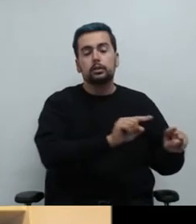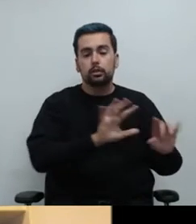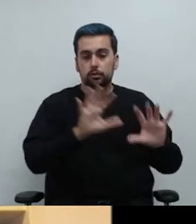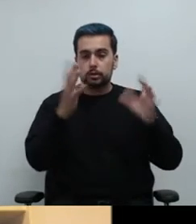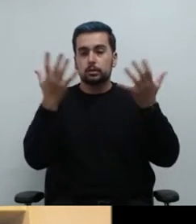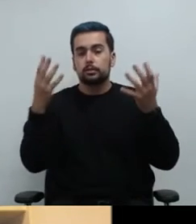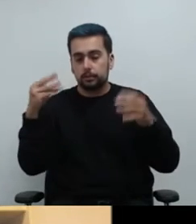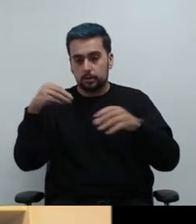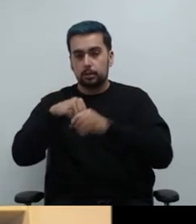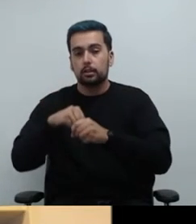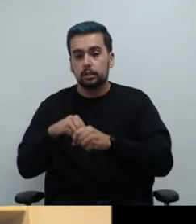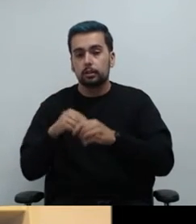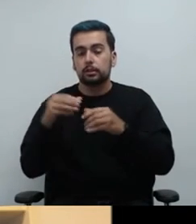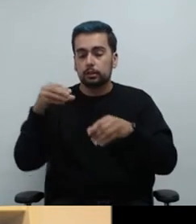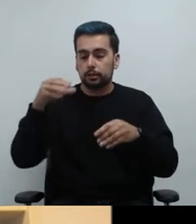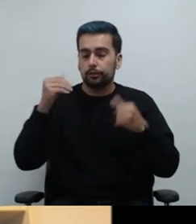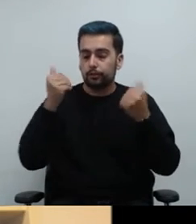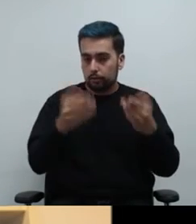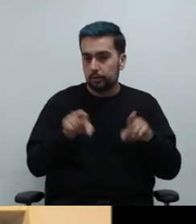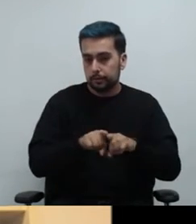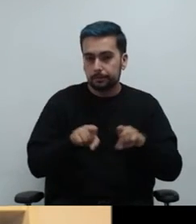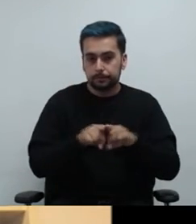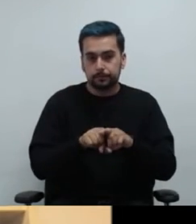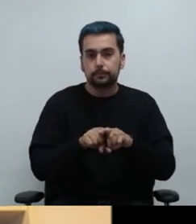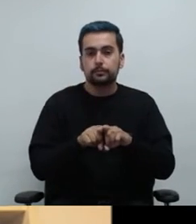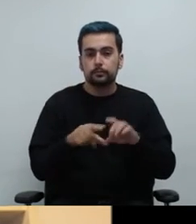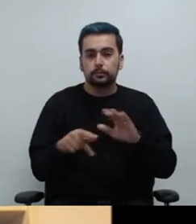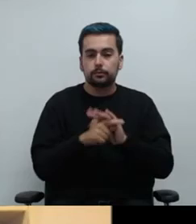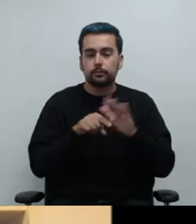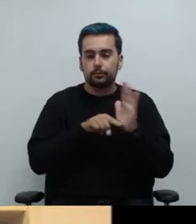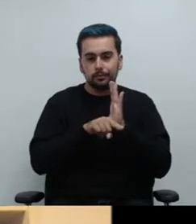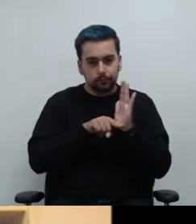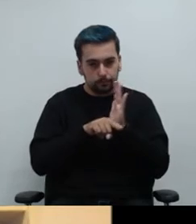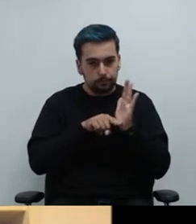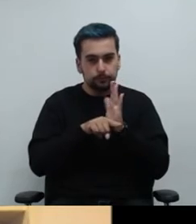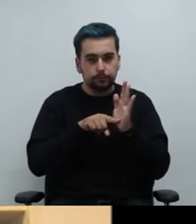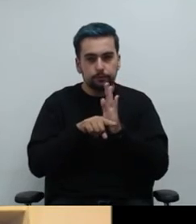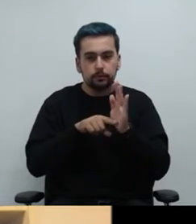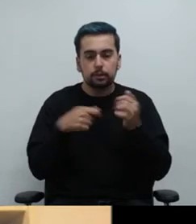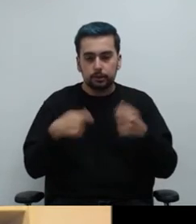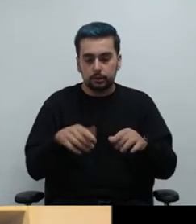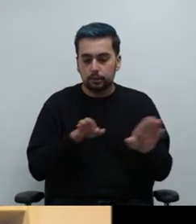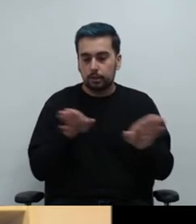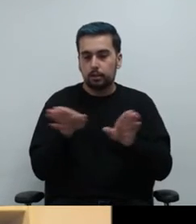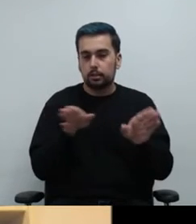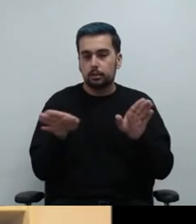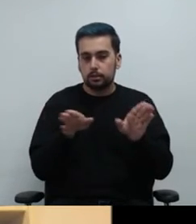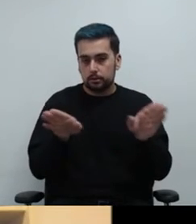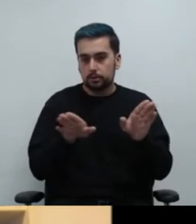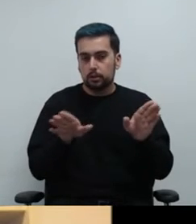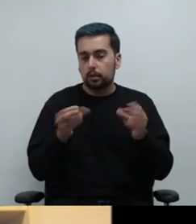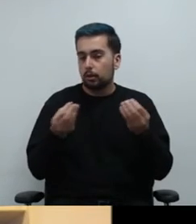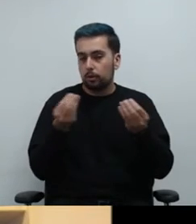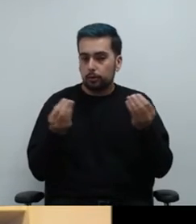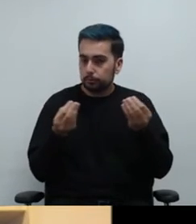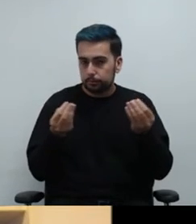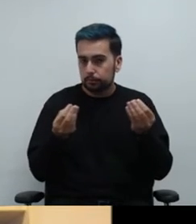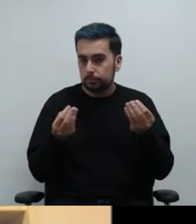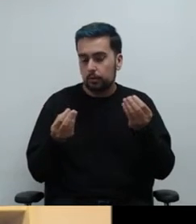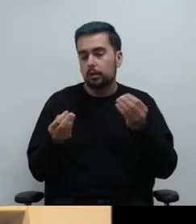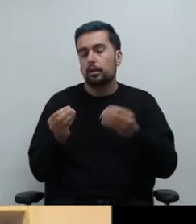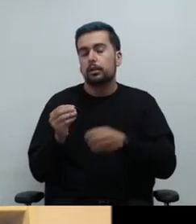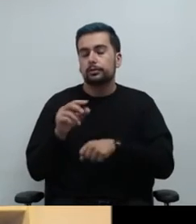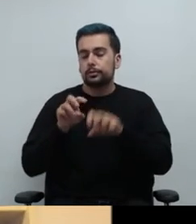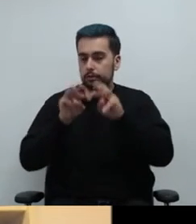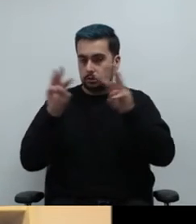estratégica interna e externa. A íntegra da pesquisa pode ser acessada no sítio do Fórum Justiça.